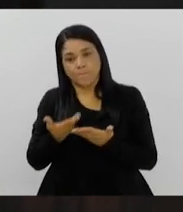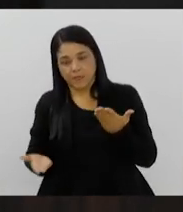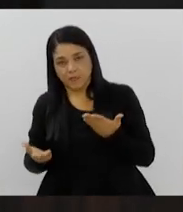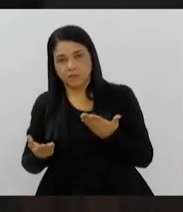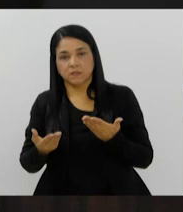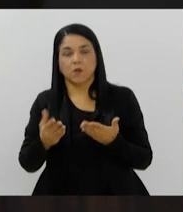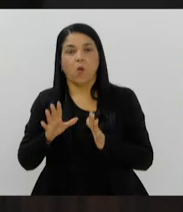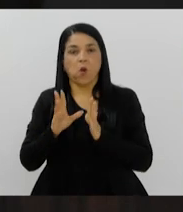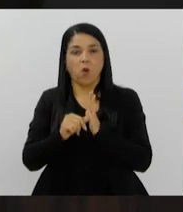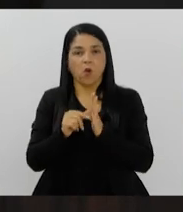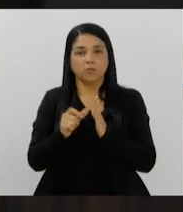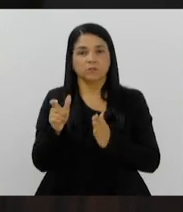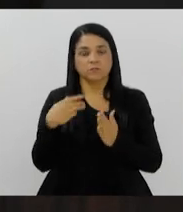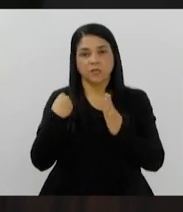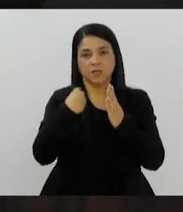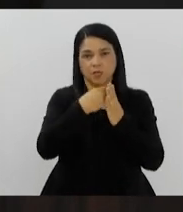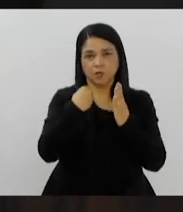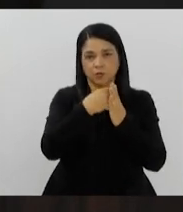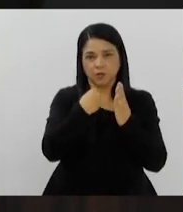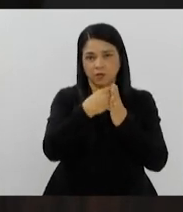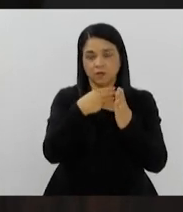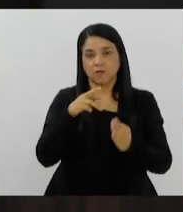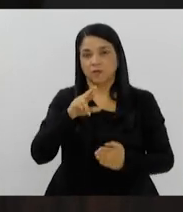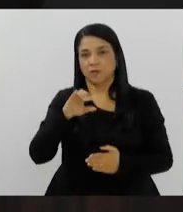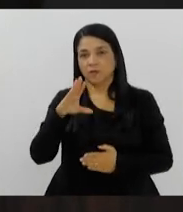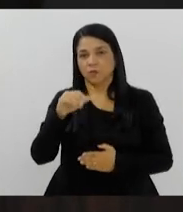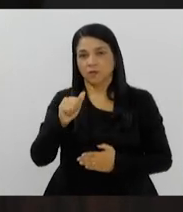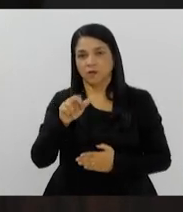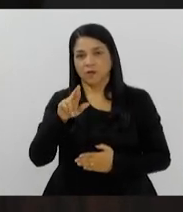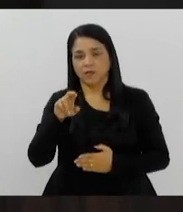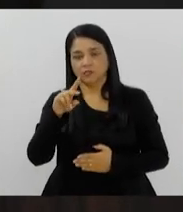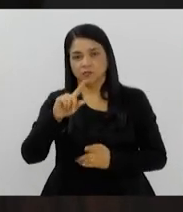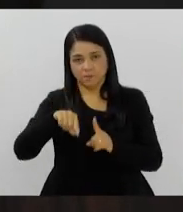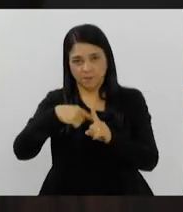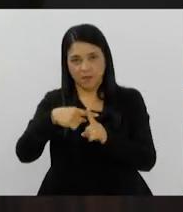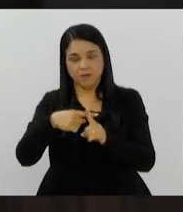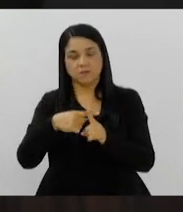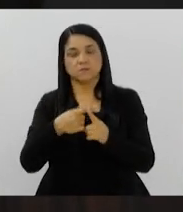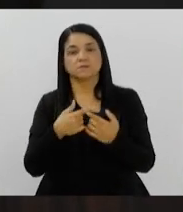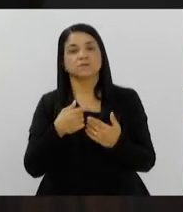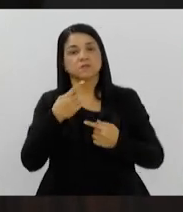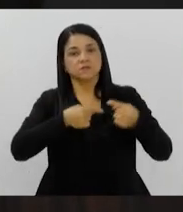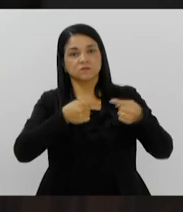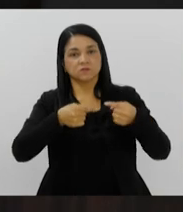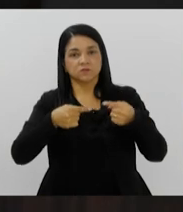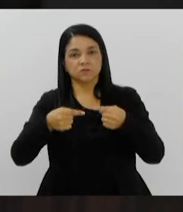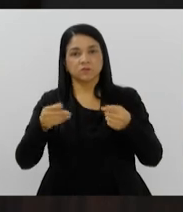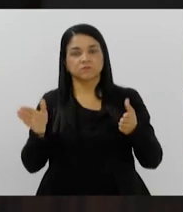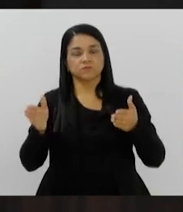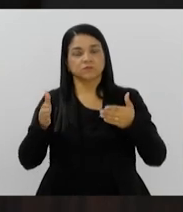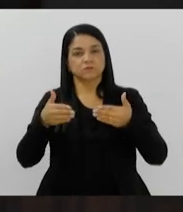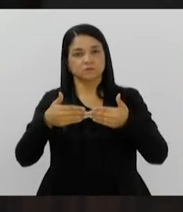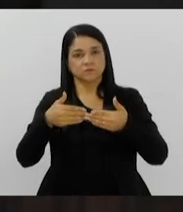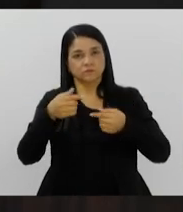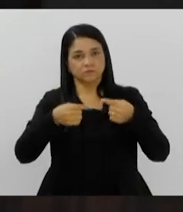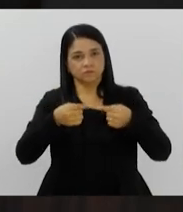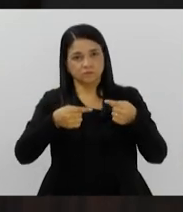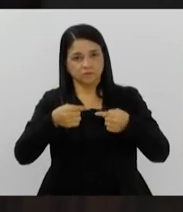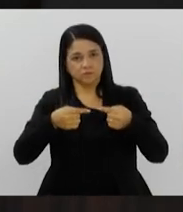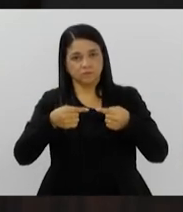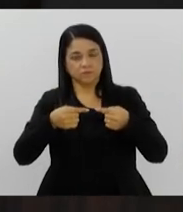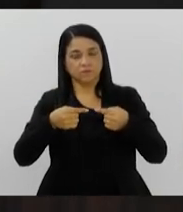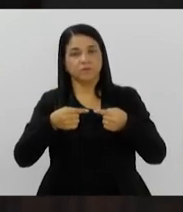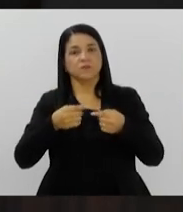cartão RioCard+, e da outras providências. Em discussão, Não havendo quem queira discutir, encerrada a